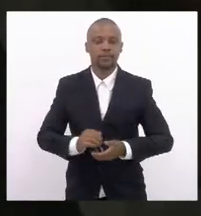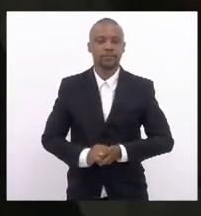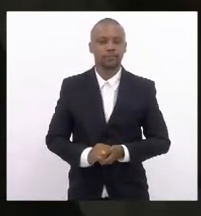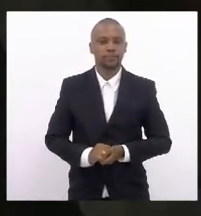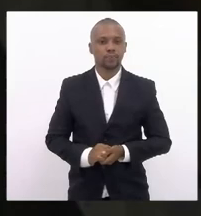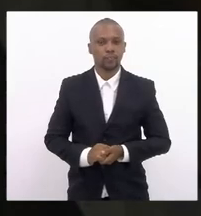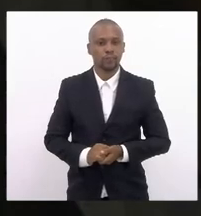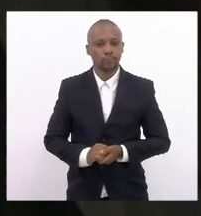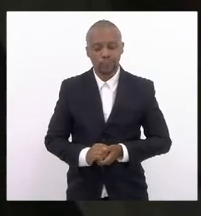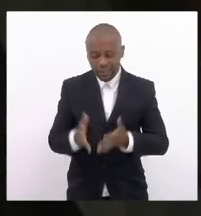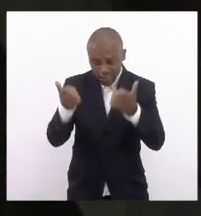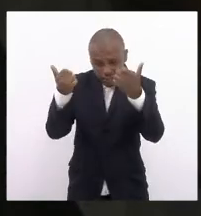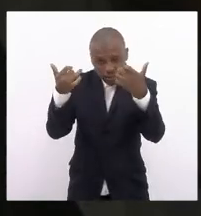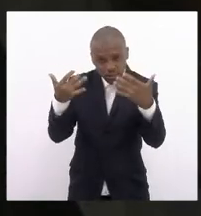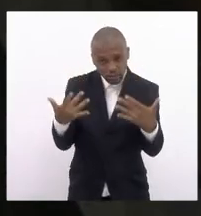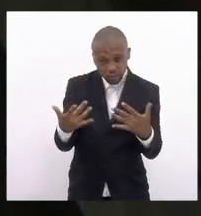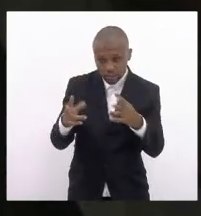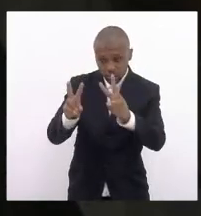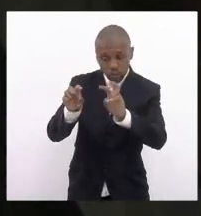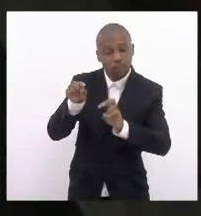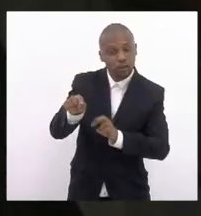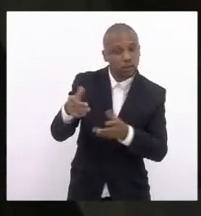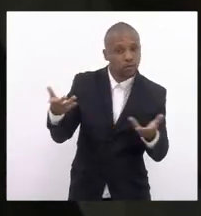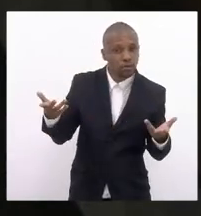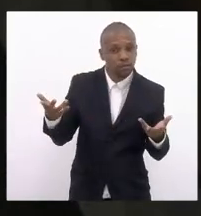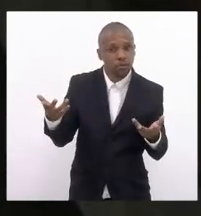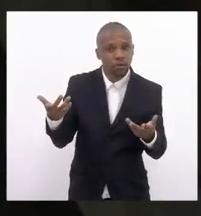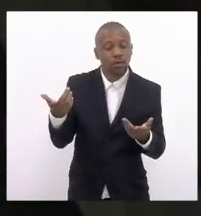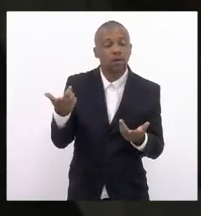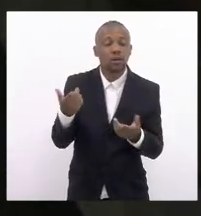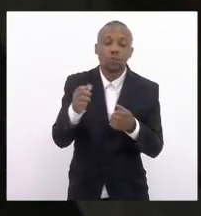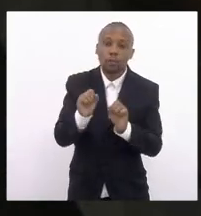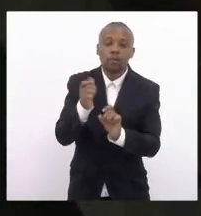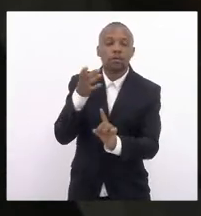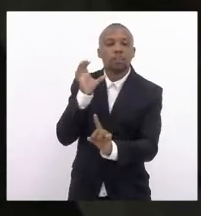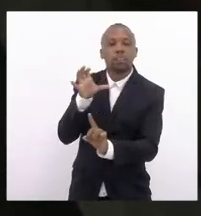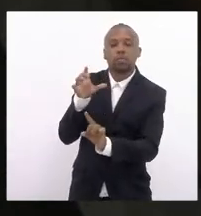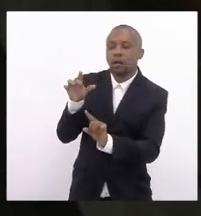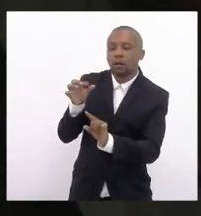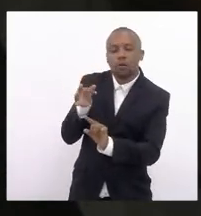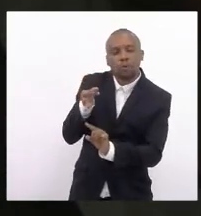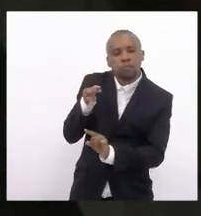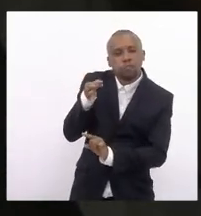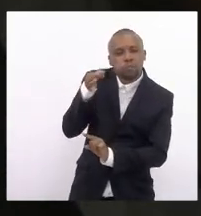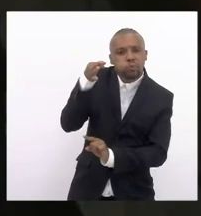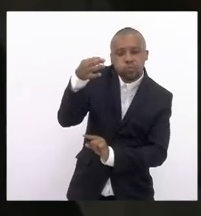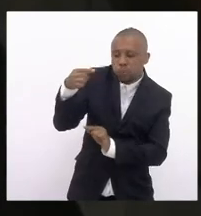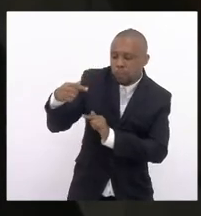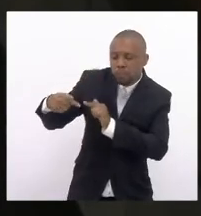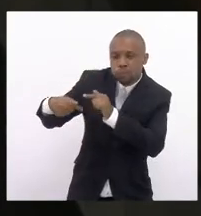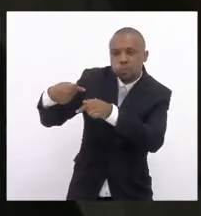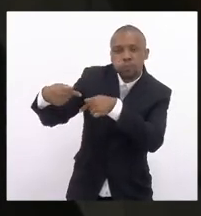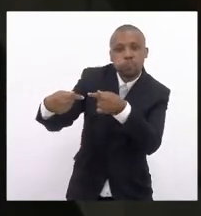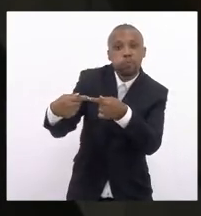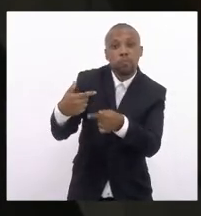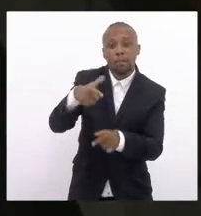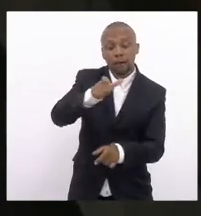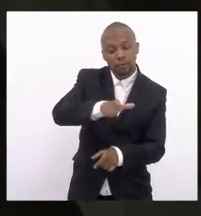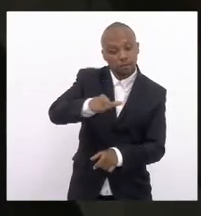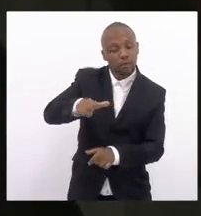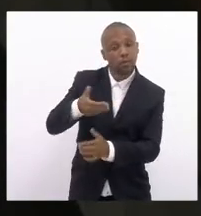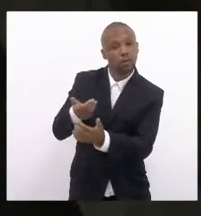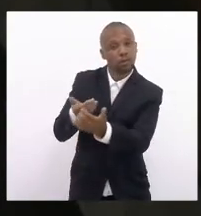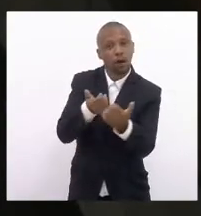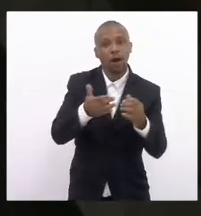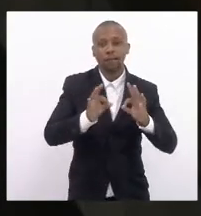É disso que se trata. Isso tem um impacto geracional para esses jovens, para suas famílias e para